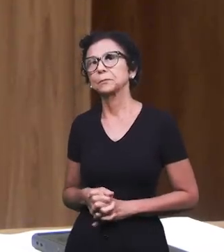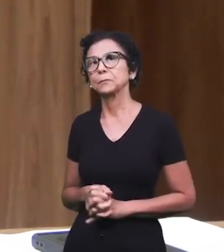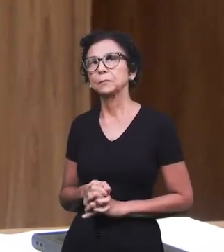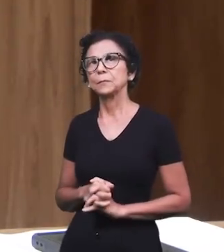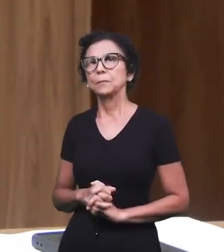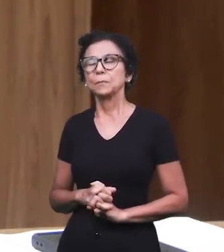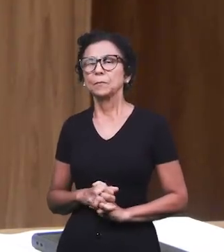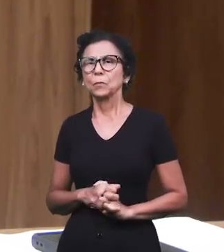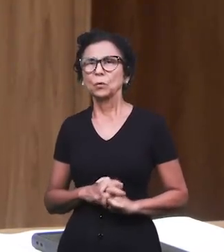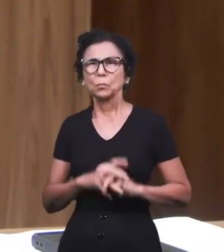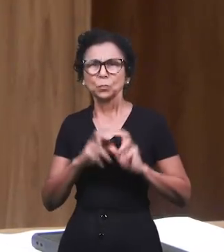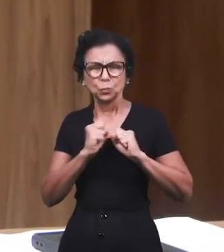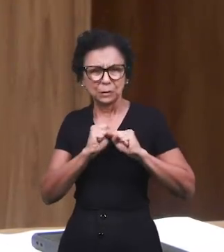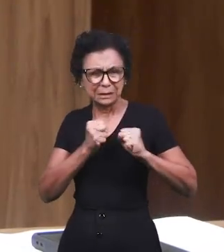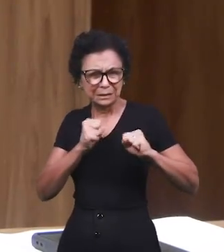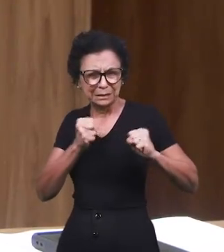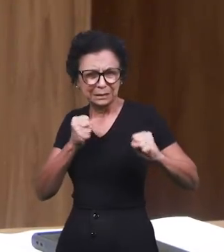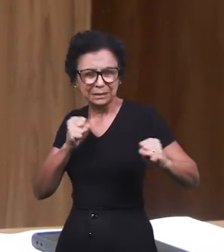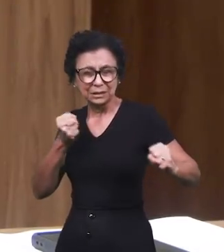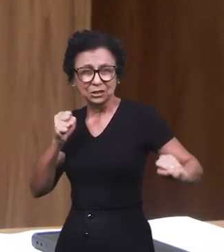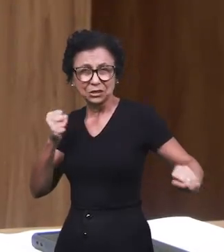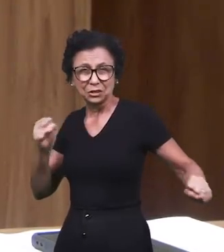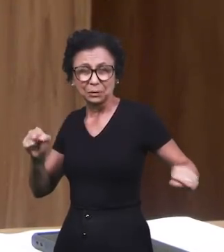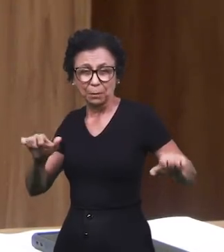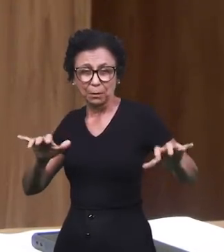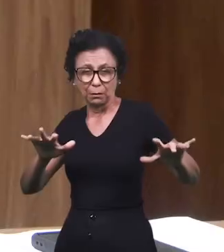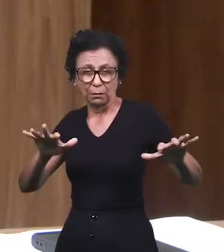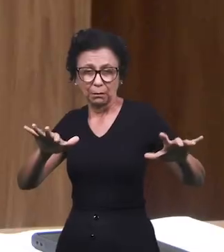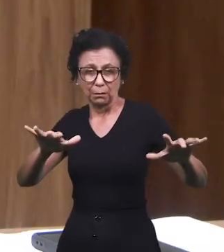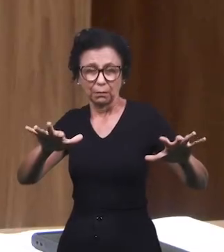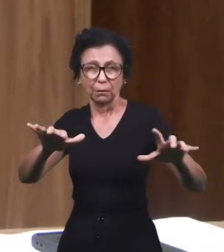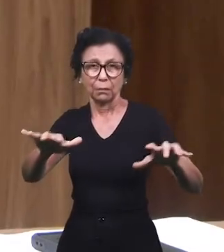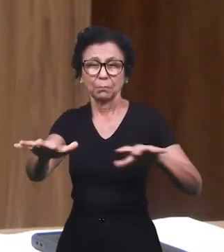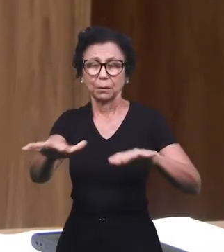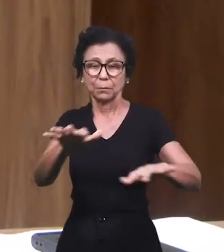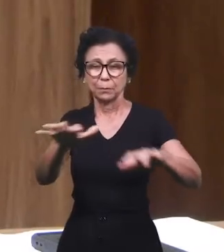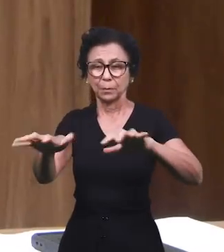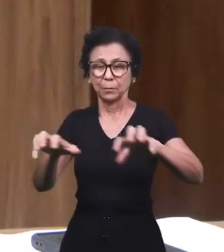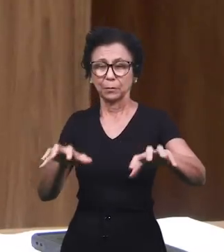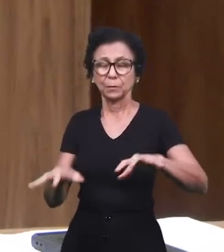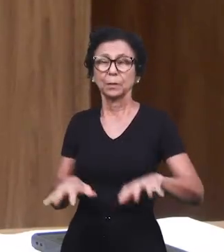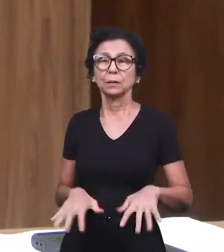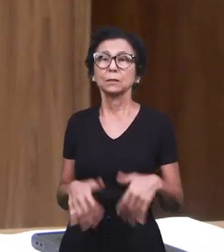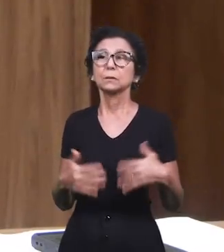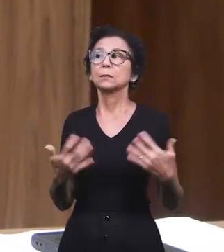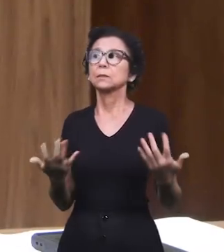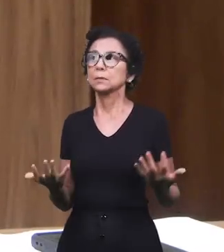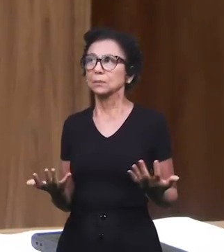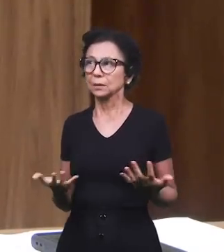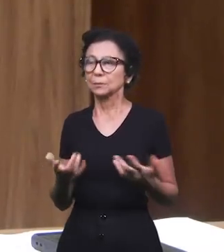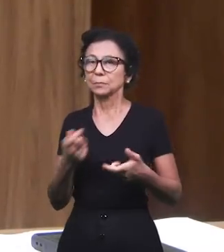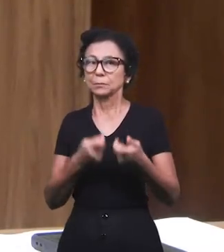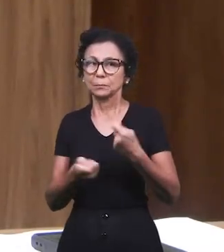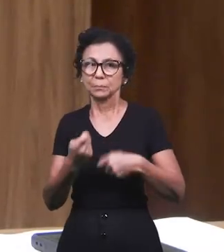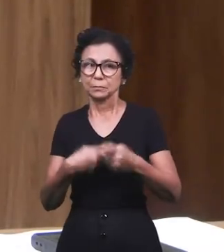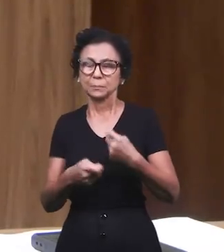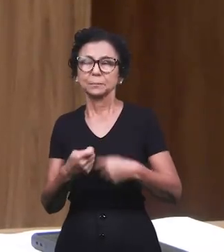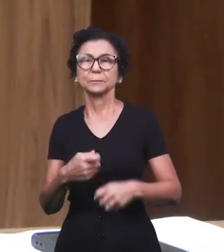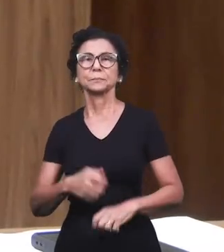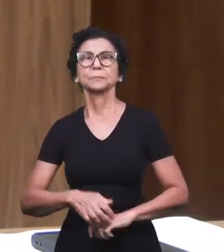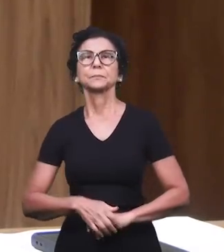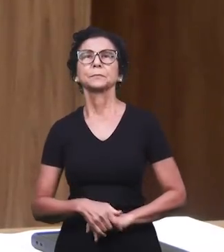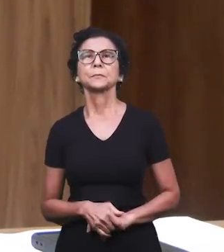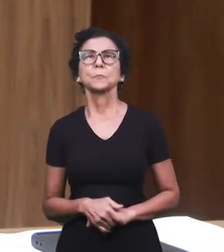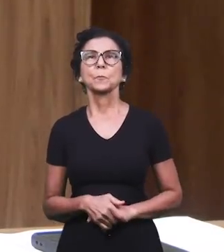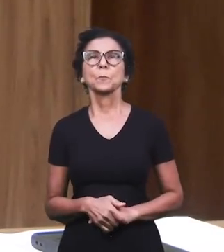devido ao seu tamanho, que ficou grande demais, foi crescendo, foi expandindo. E agora, depois nós vamos ver